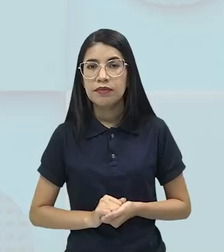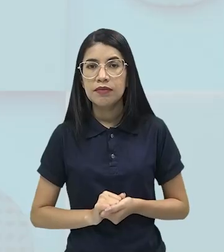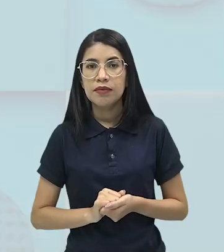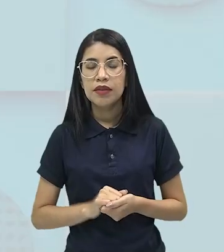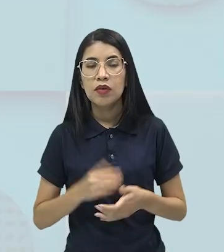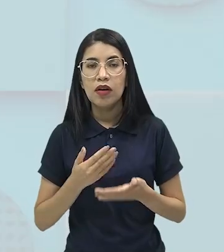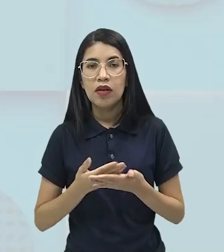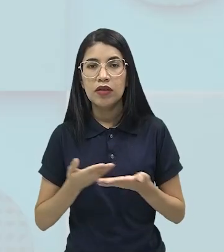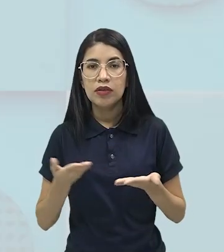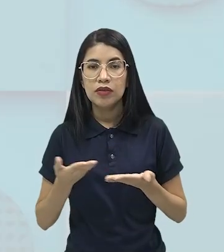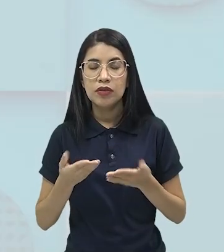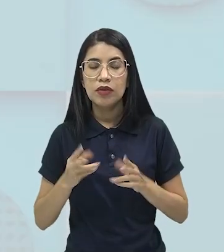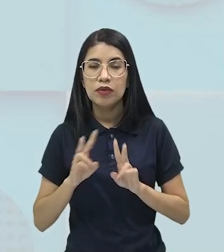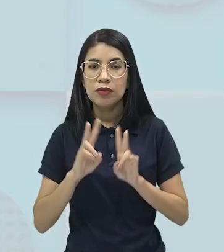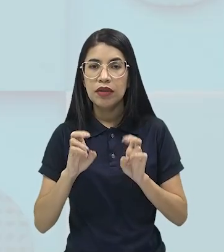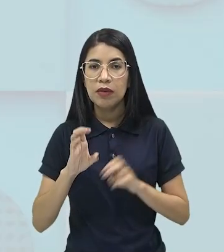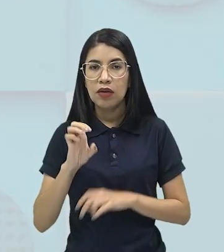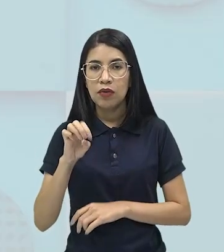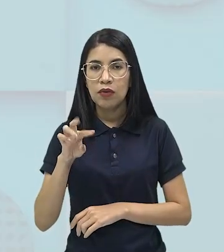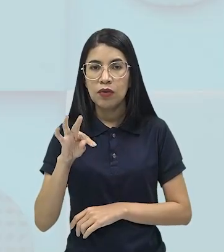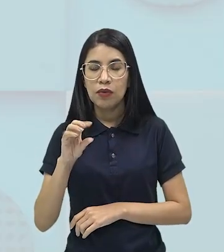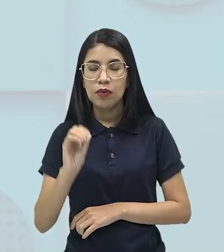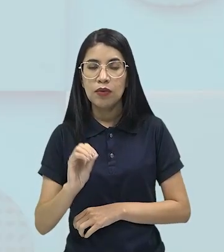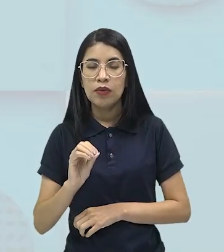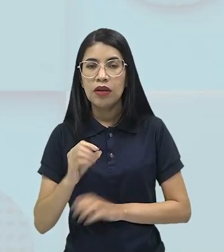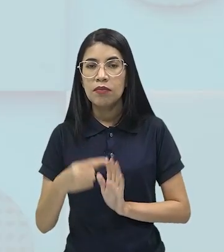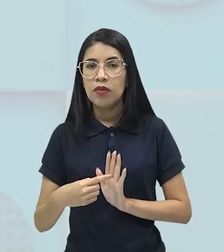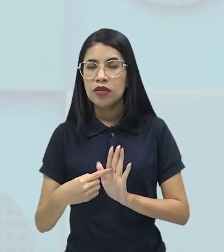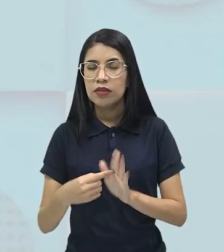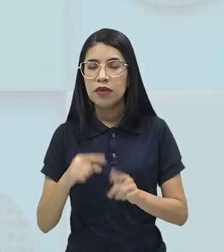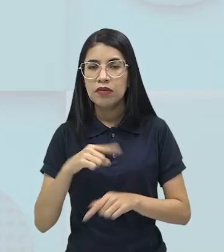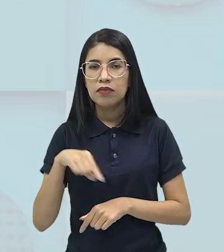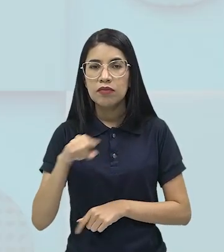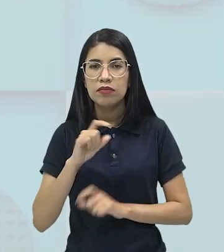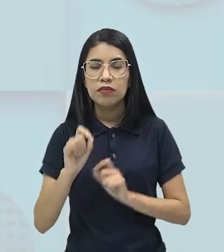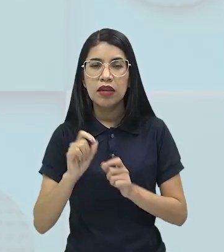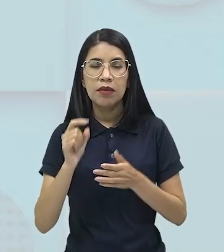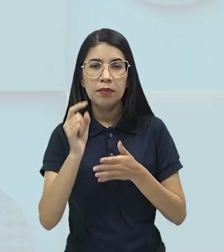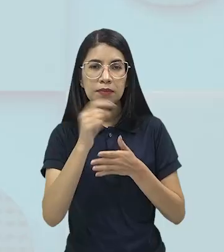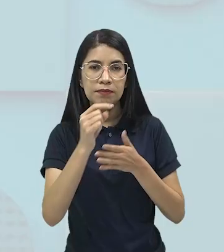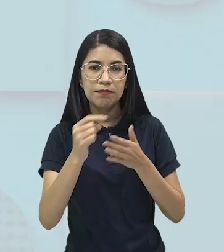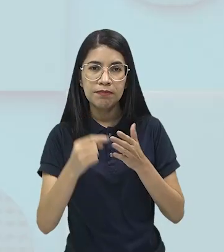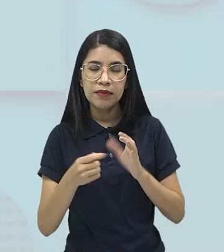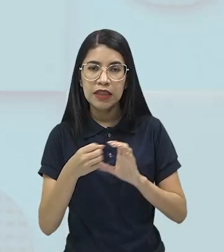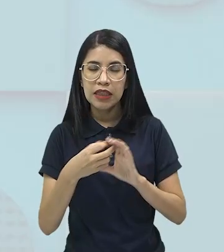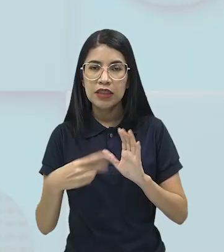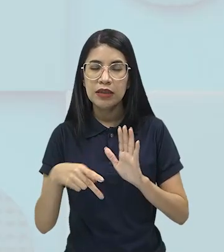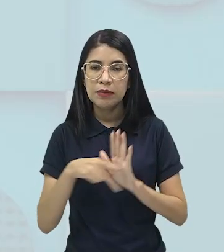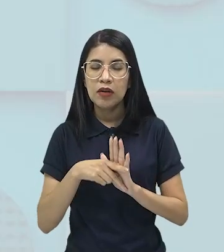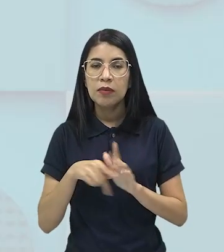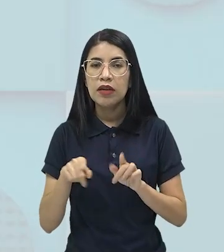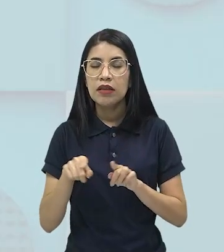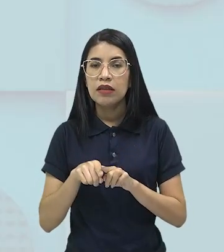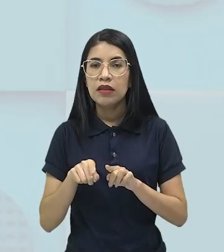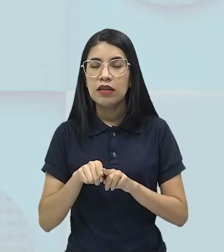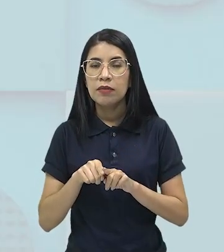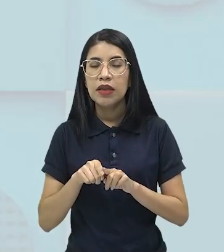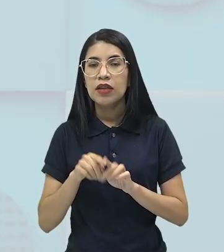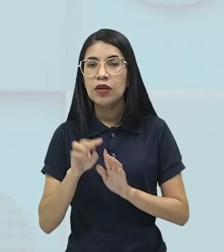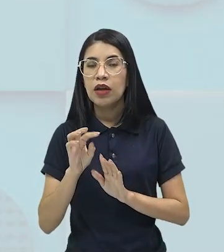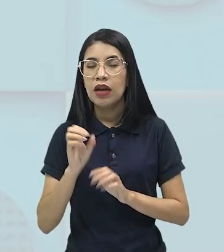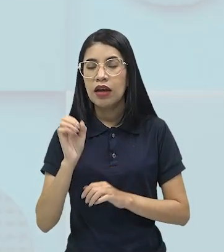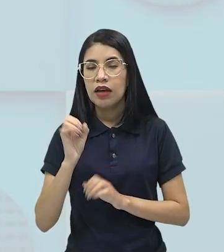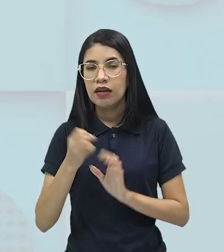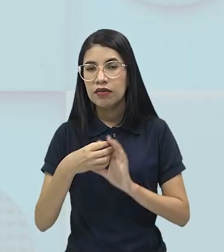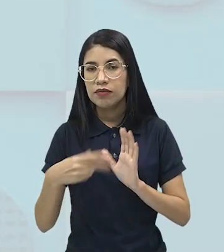nossa aula sobre o conto, né, explorando, mostrando para vocês as características do conto, né, as características do texto